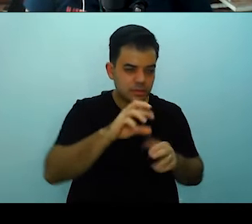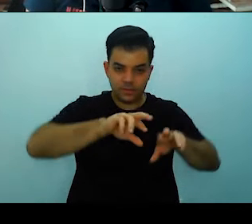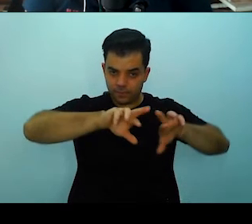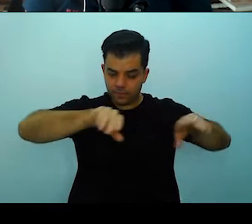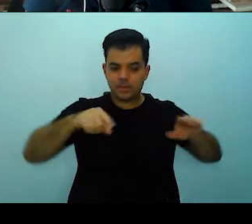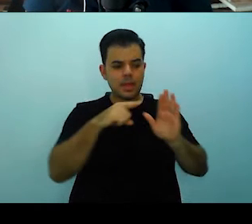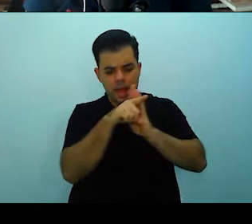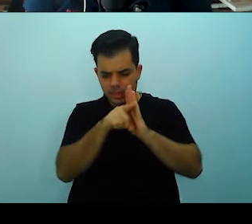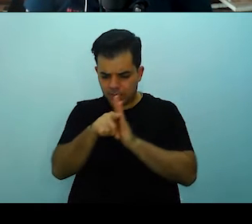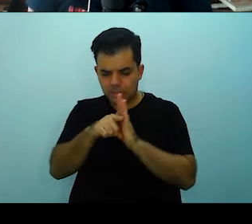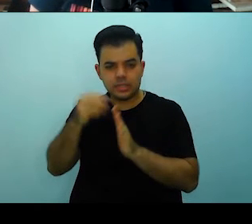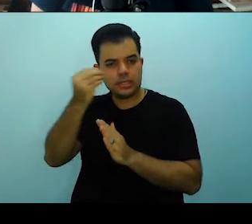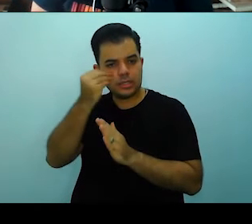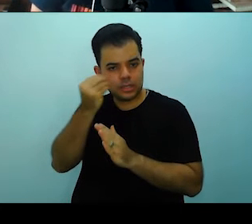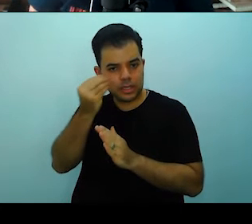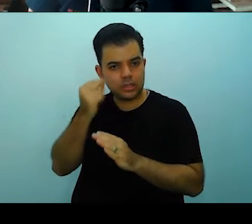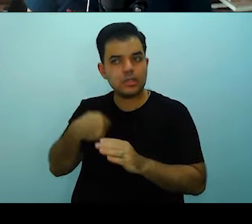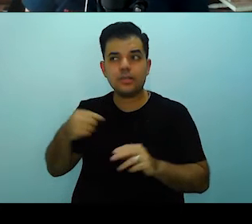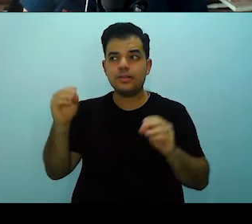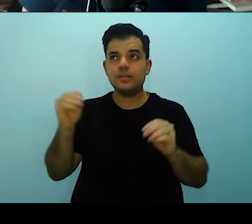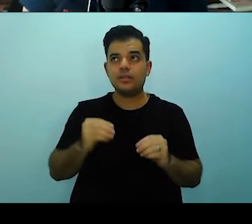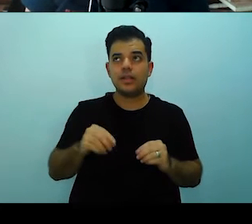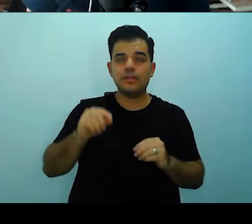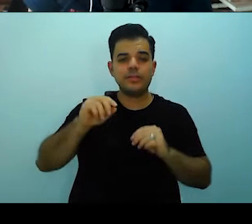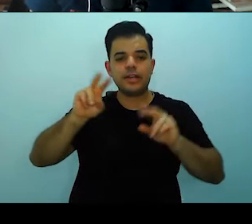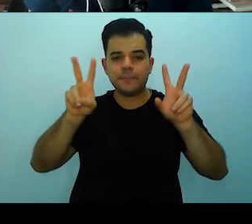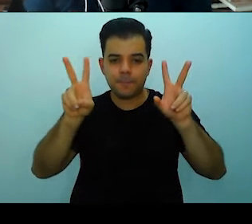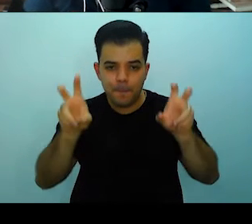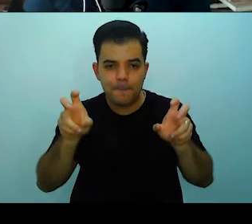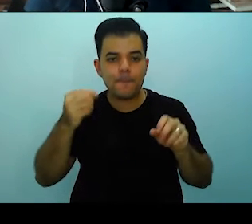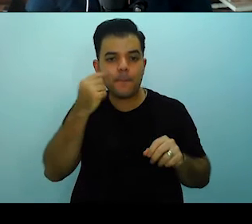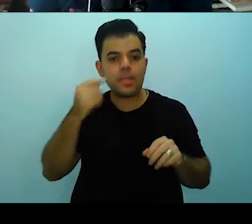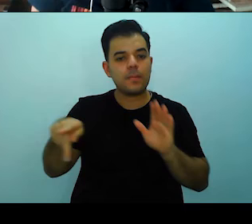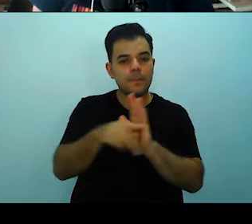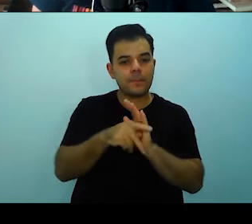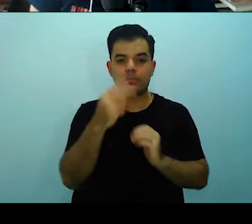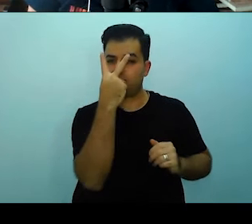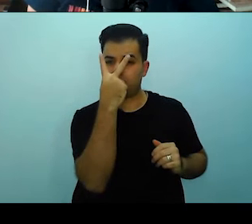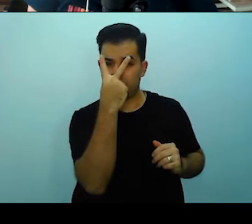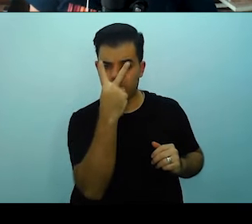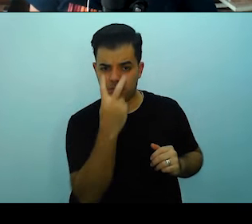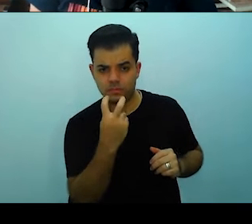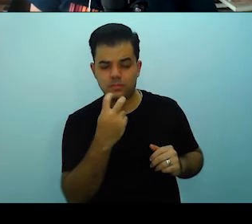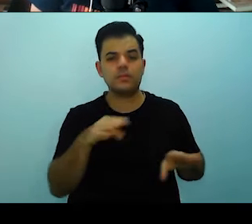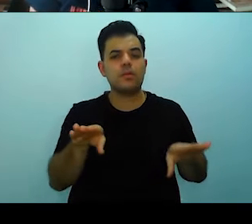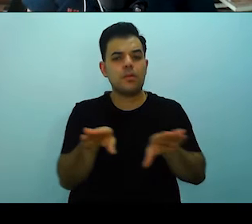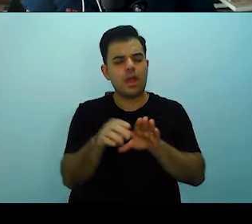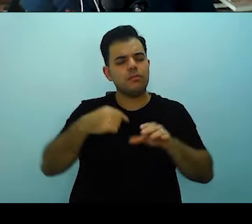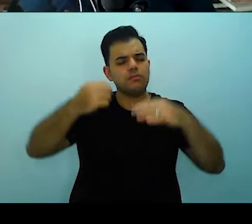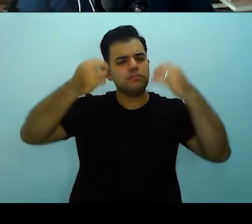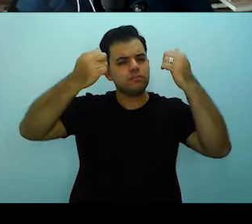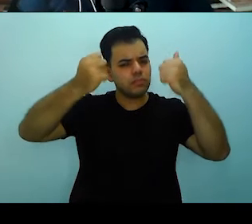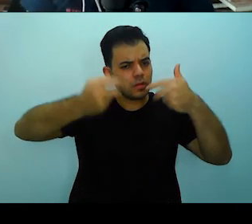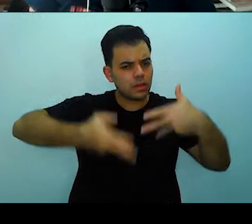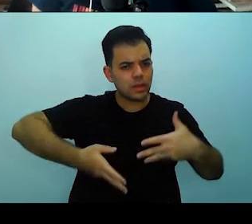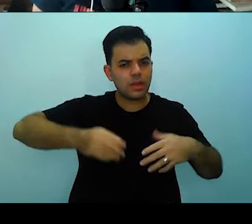tentar tratar desse tema da perspectiva de uma pessoa cega, entendeu? Para tentar falar, claro,